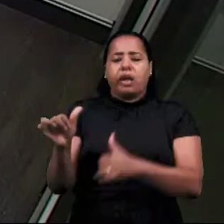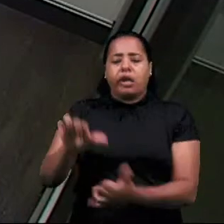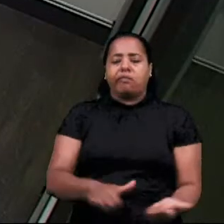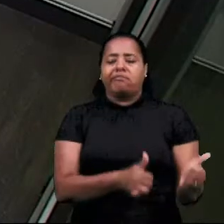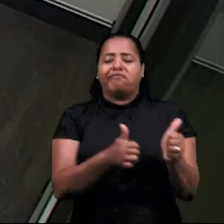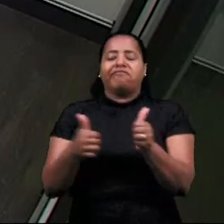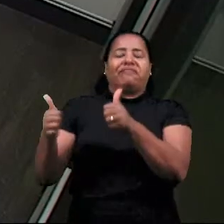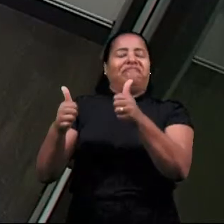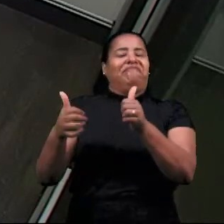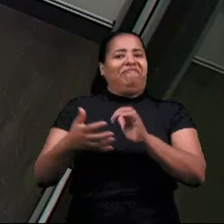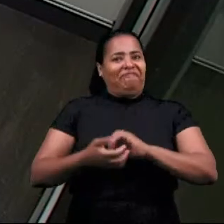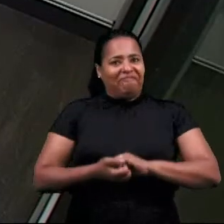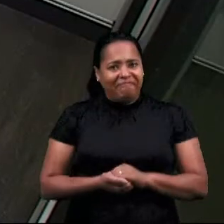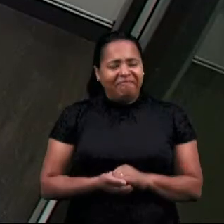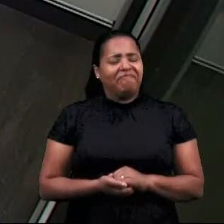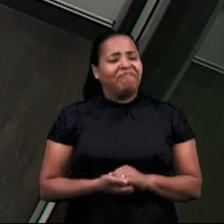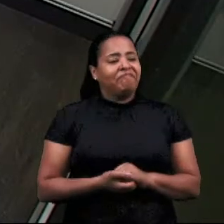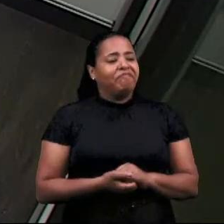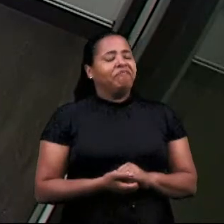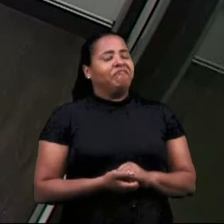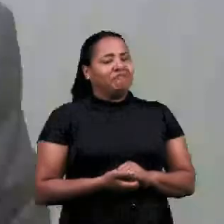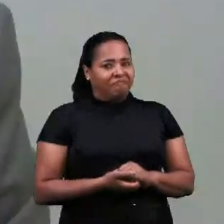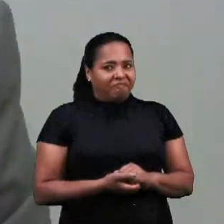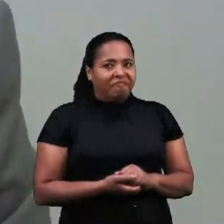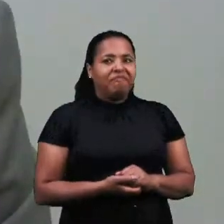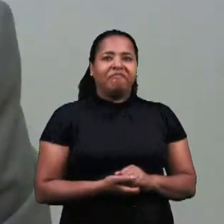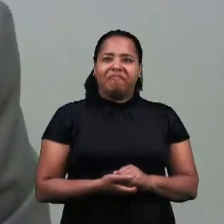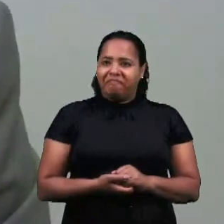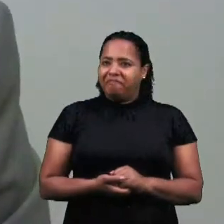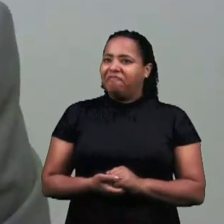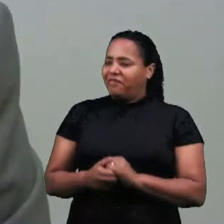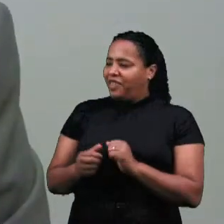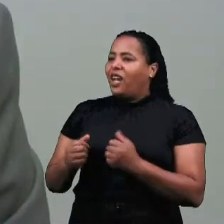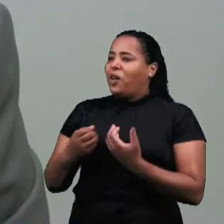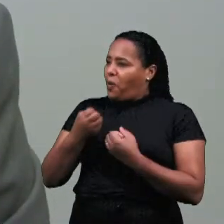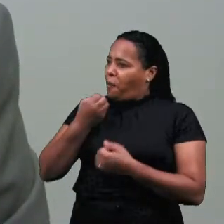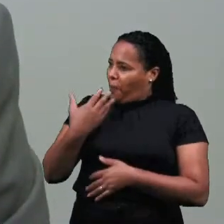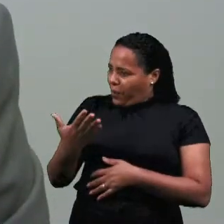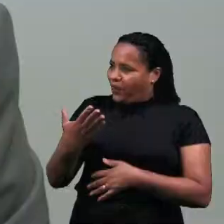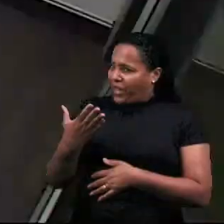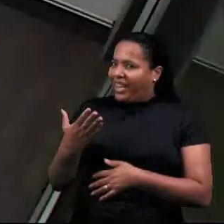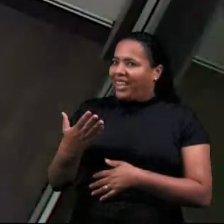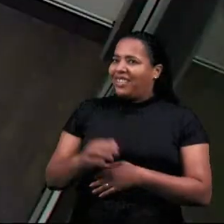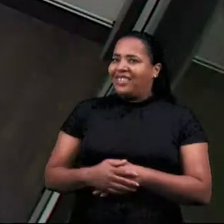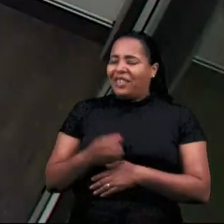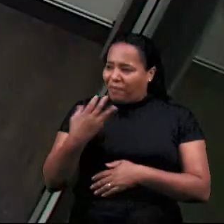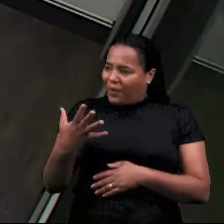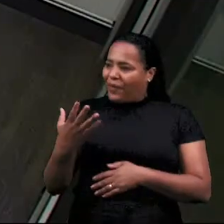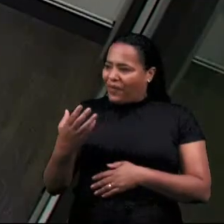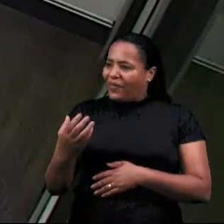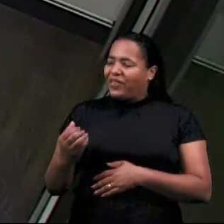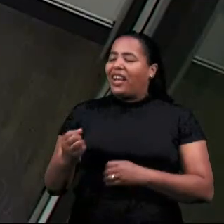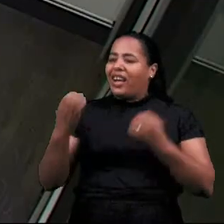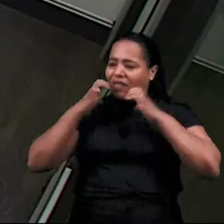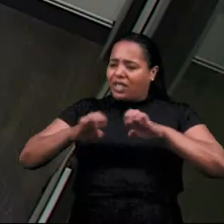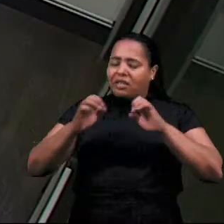seja o nome do Senhor. Como é importante, né, pastor, a evangelização, né? É verdade. Ai de mim,